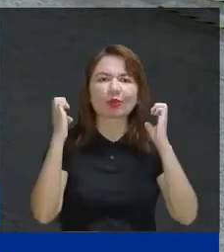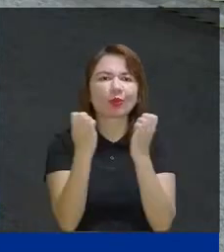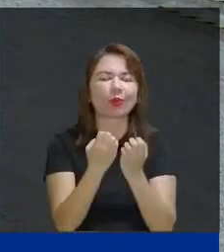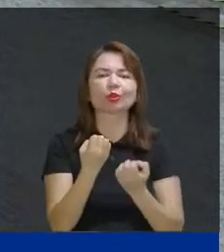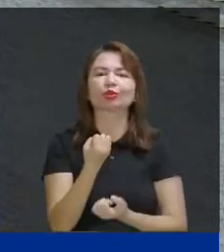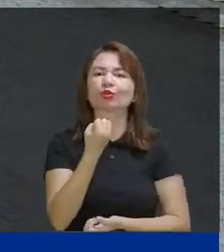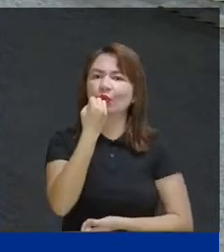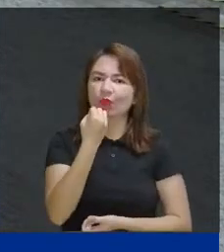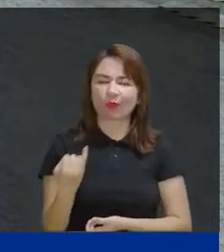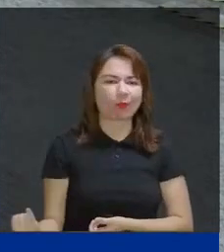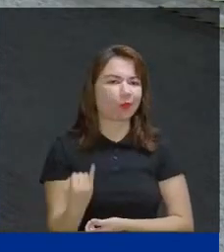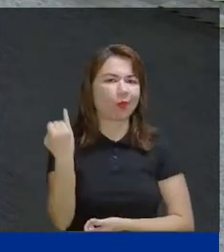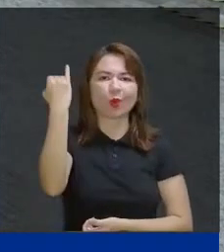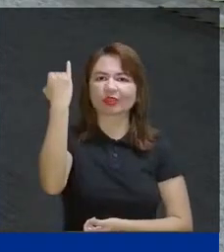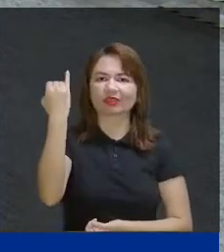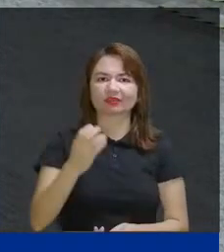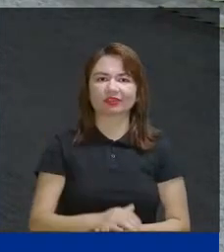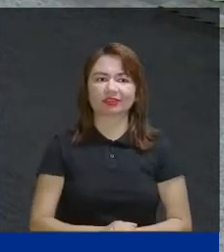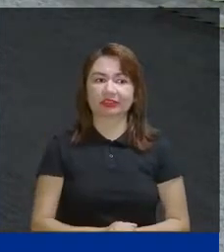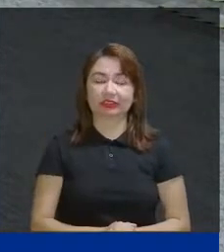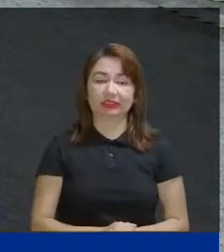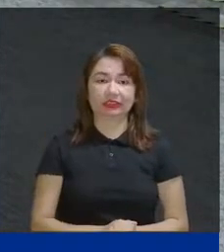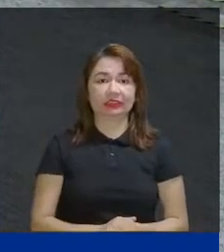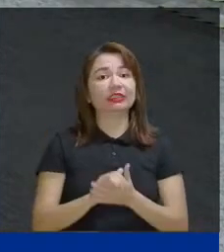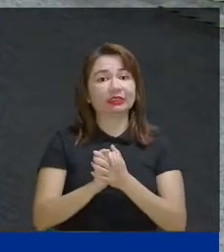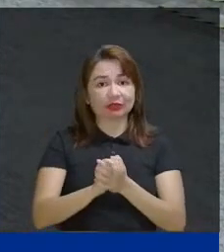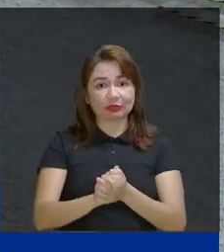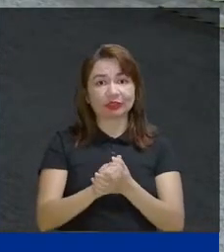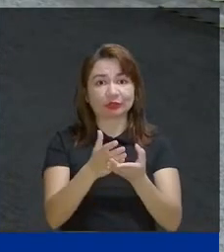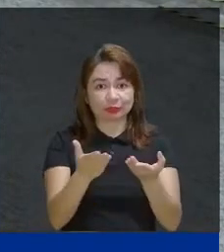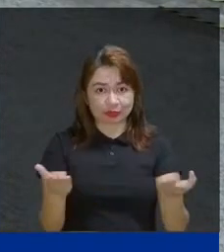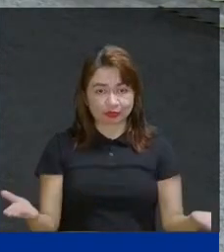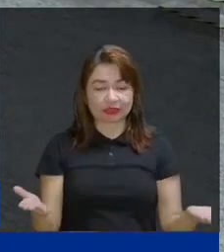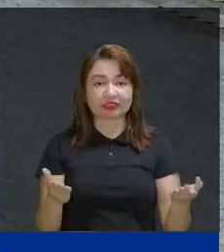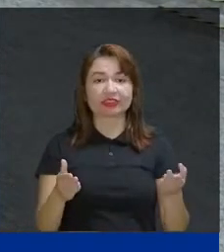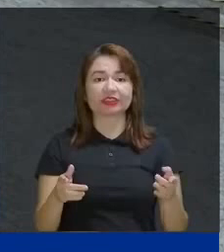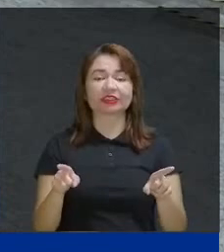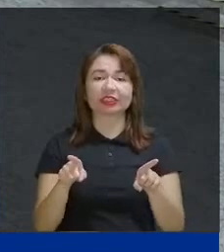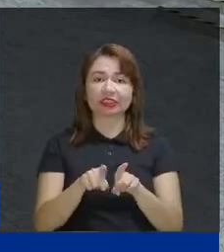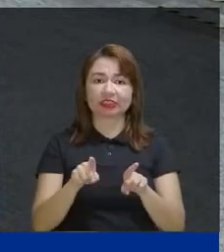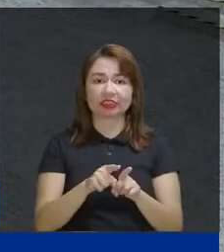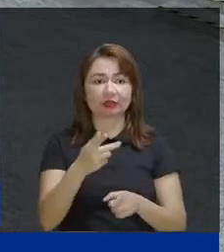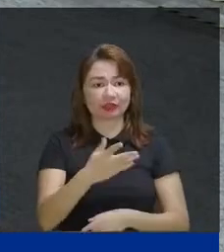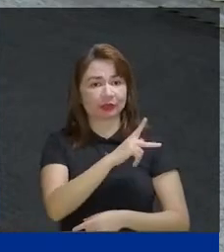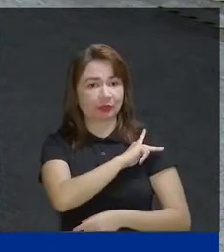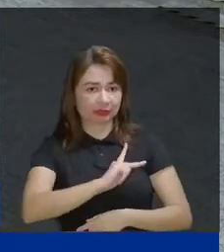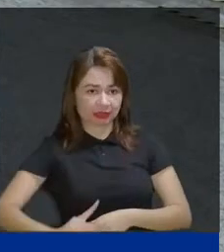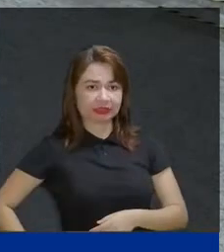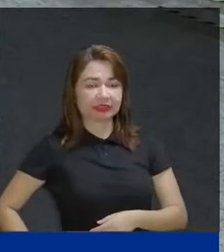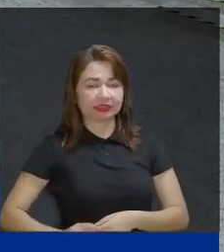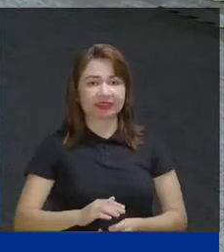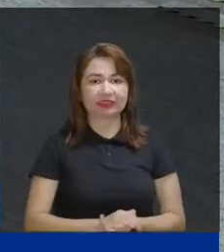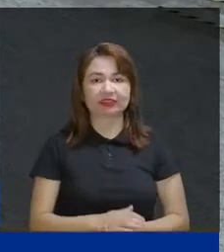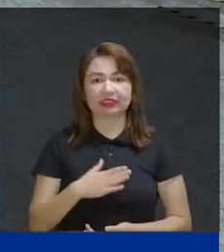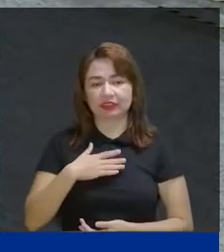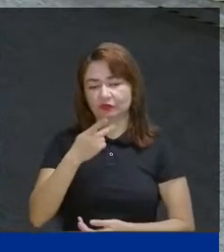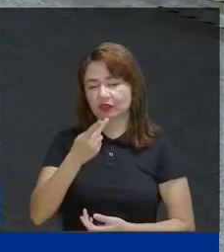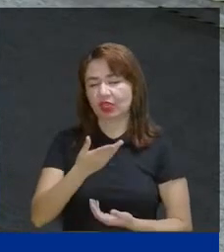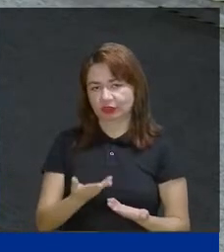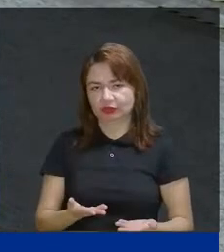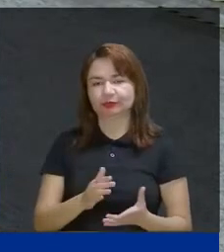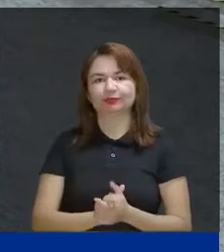parabéns vai aí não só para a EGE, mas também para a gestão de Vossa Excelência. Isso é o que eu tinha a